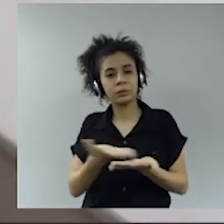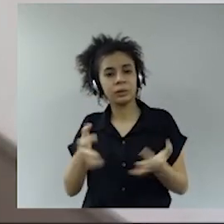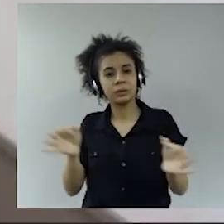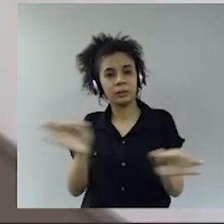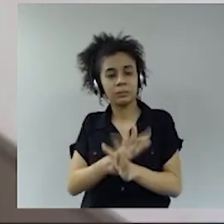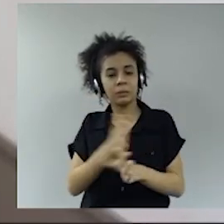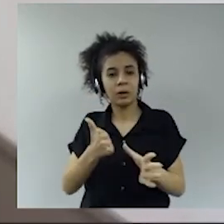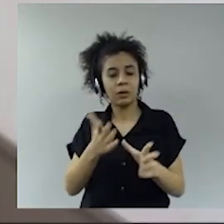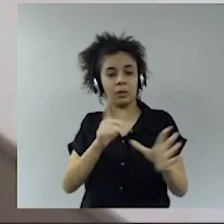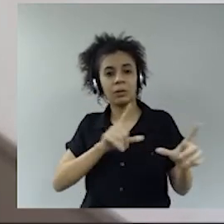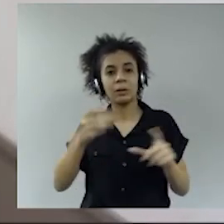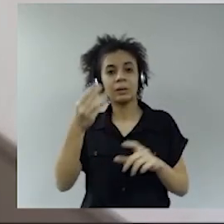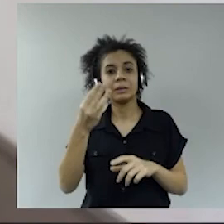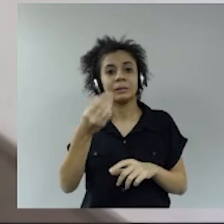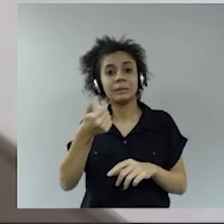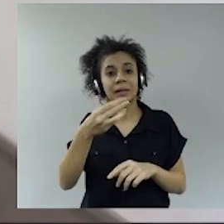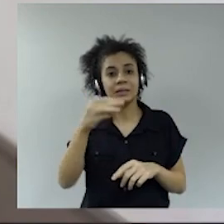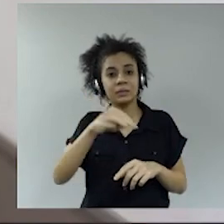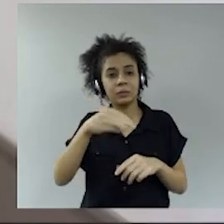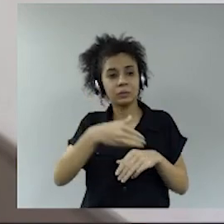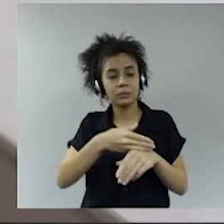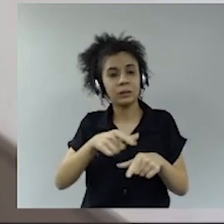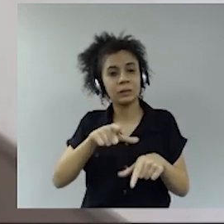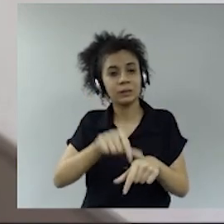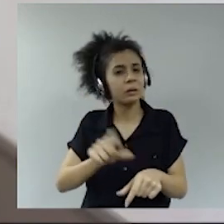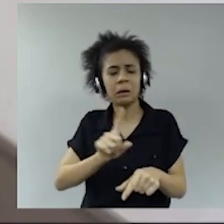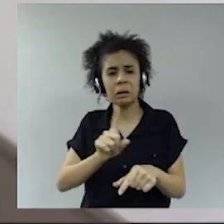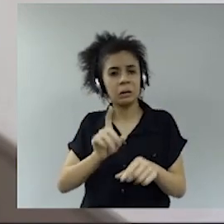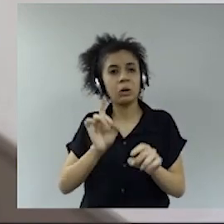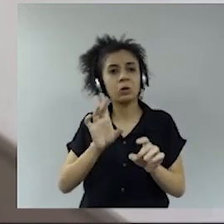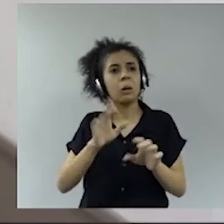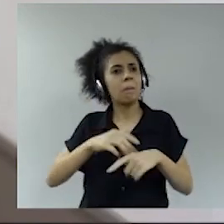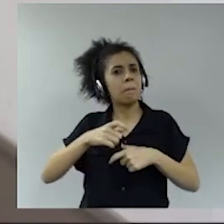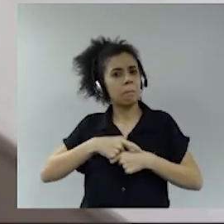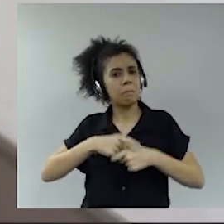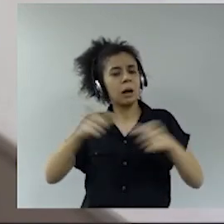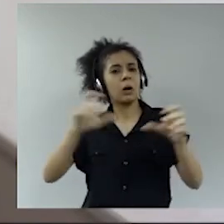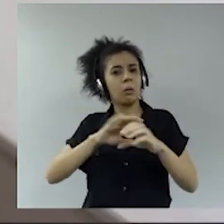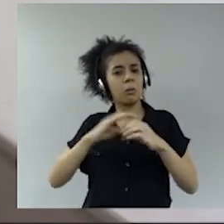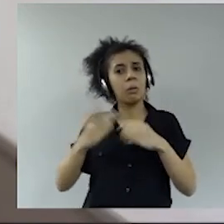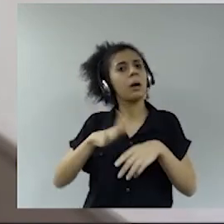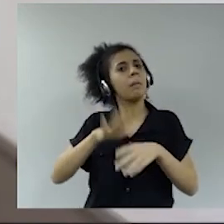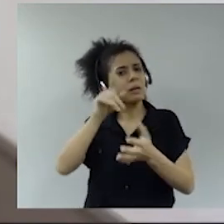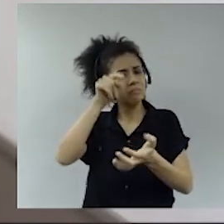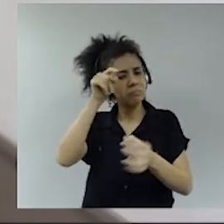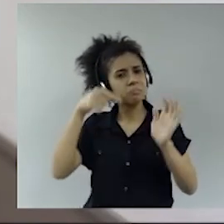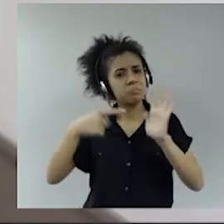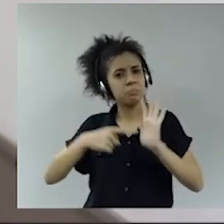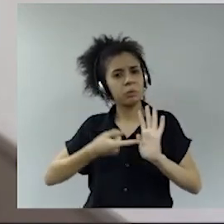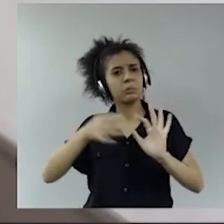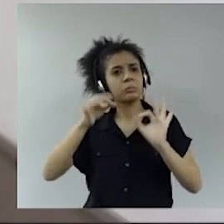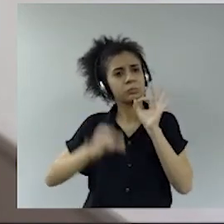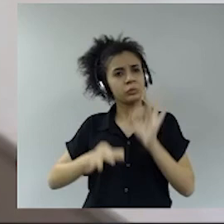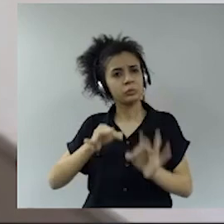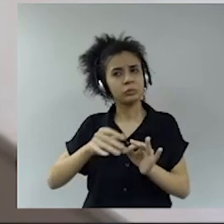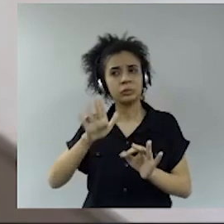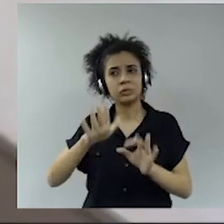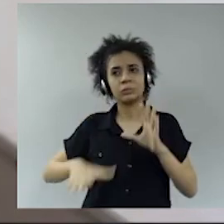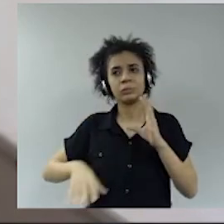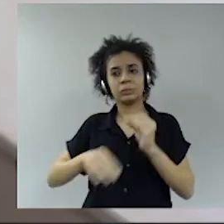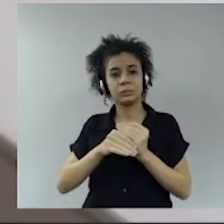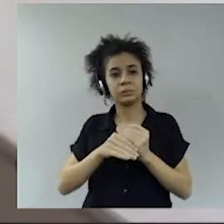esse painel com 3 minutos de atraso, o que faz com que não sejamos só o maior congresso do mundo, como o mais pontual congresso jurídico já